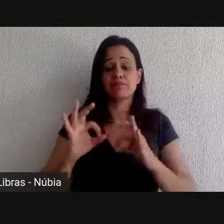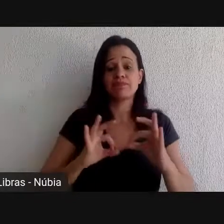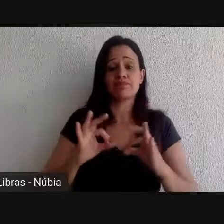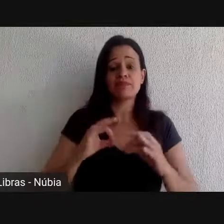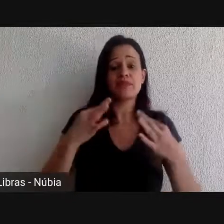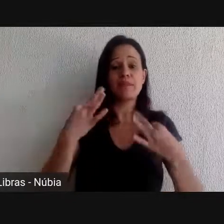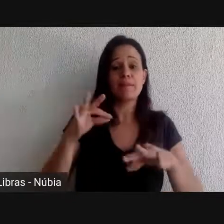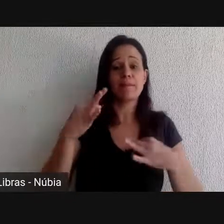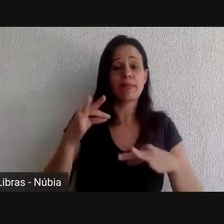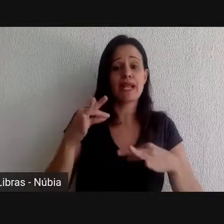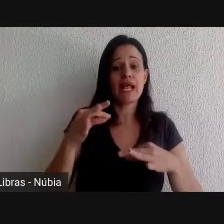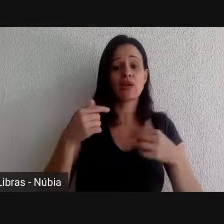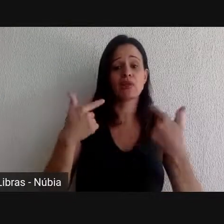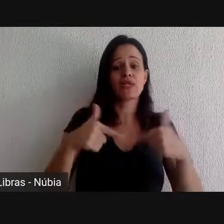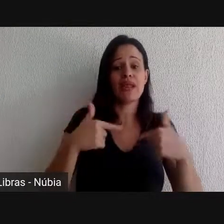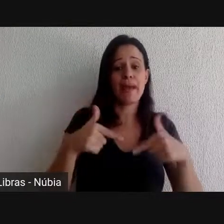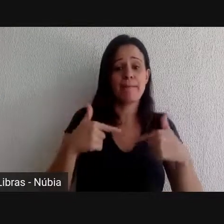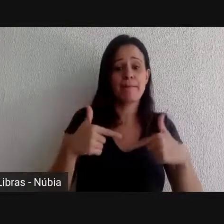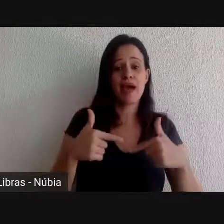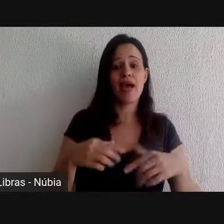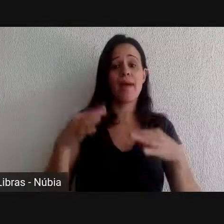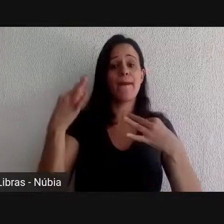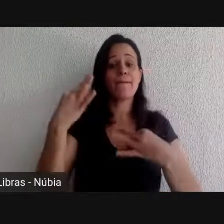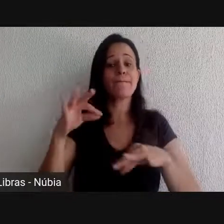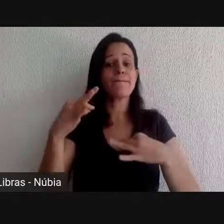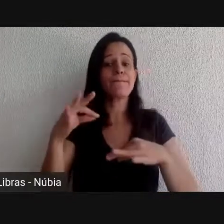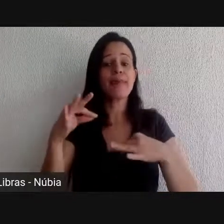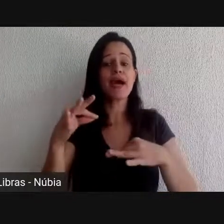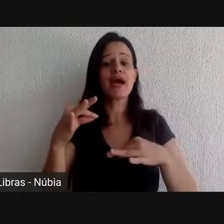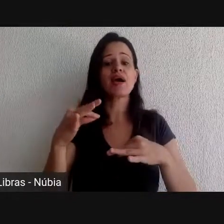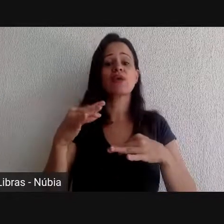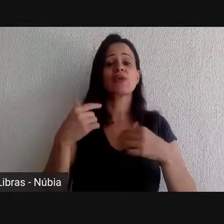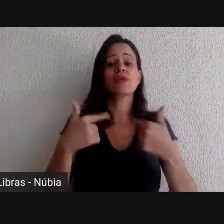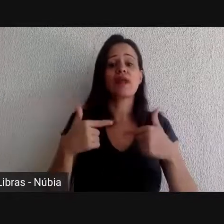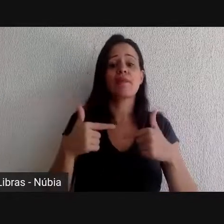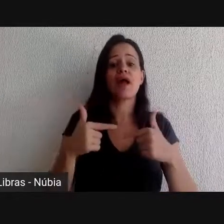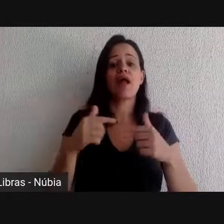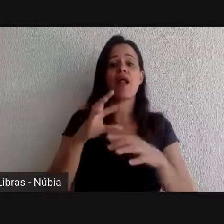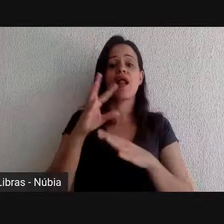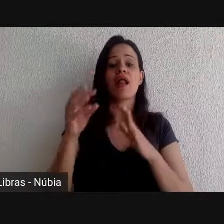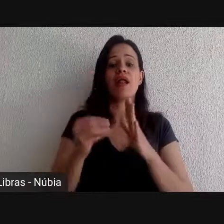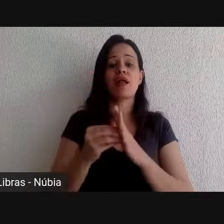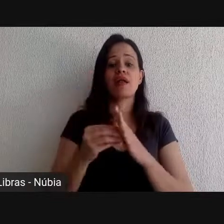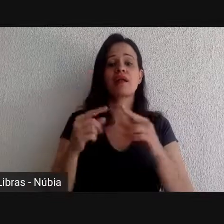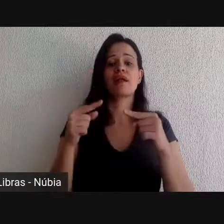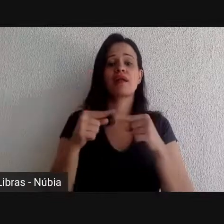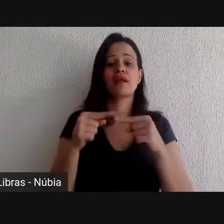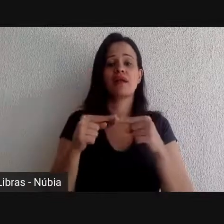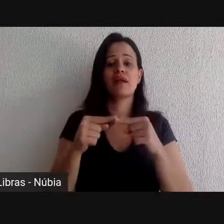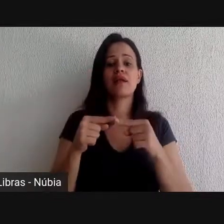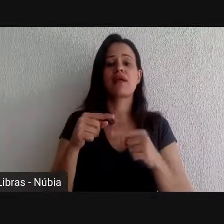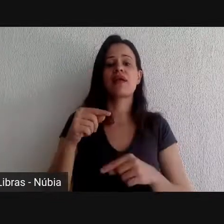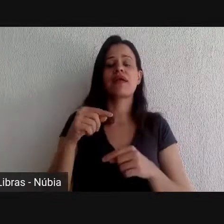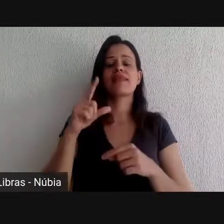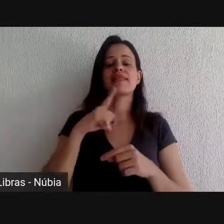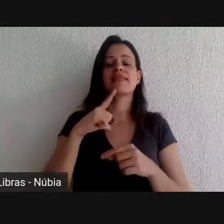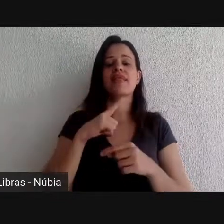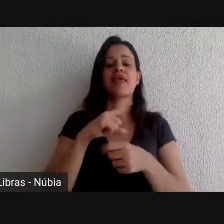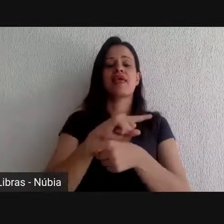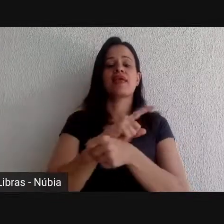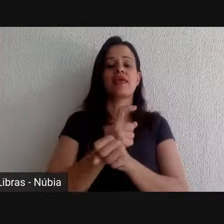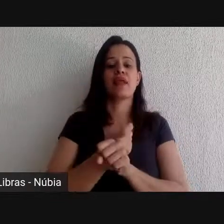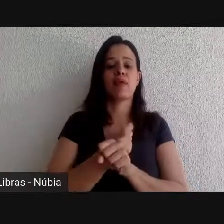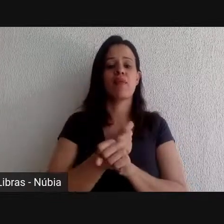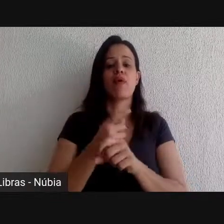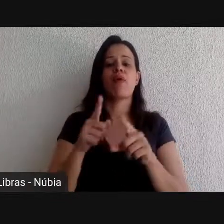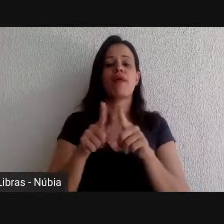fauna, um plano de trabalho quando tem componente quilombola, um plano de trabalho do componente quilombola e um plano de trabalho